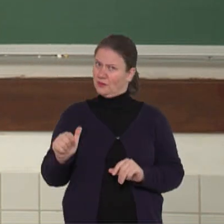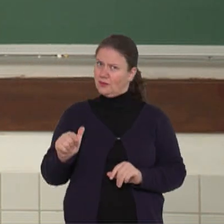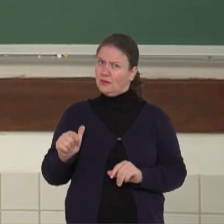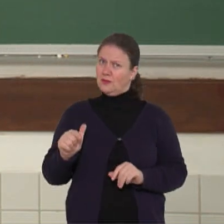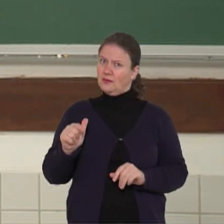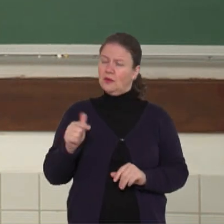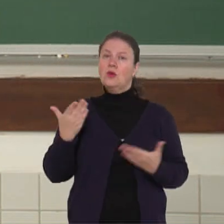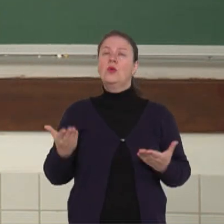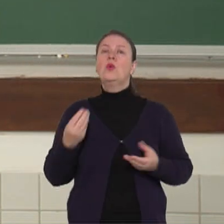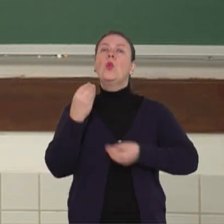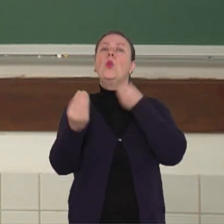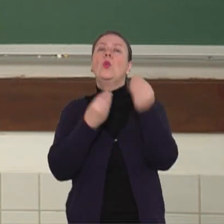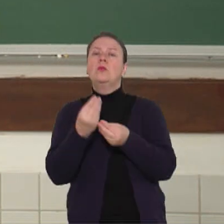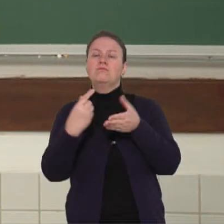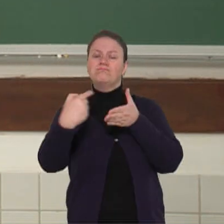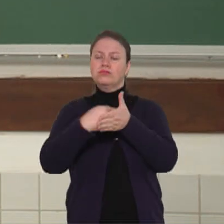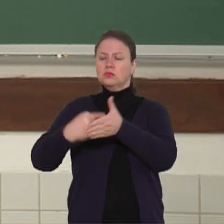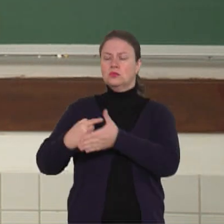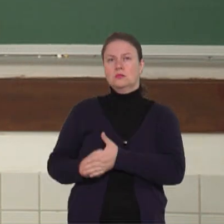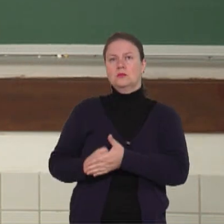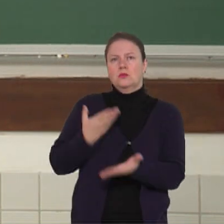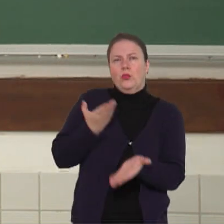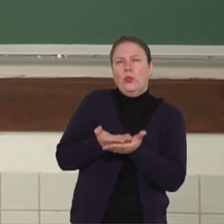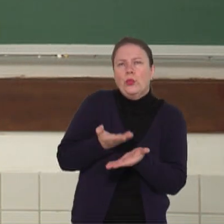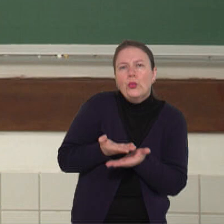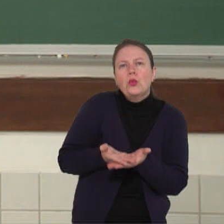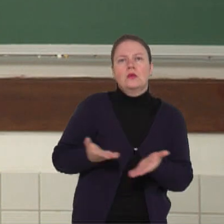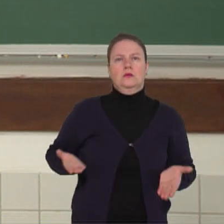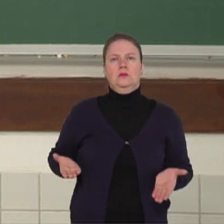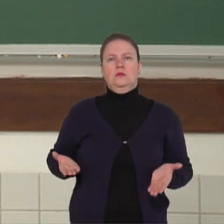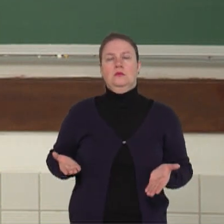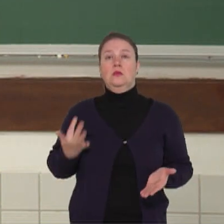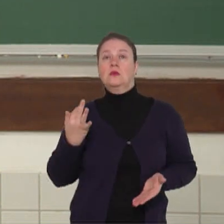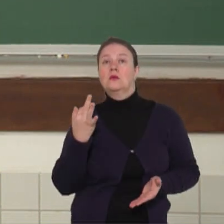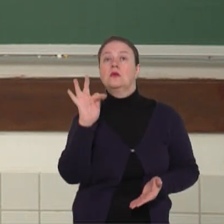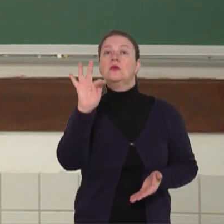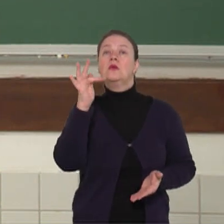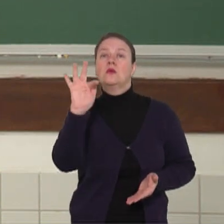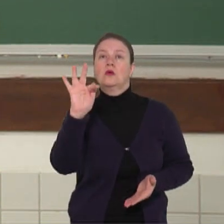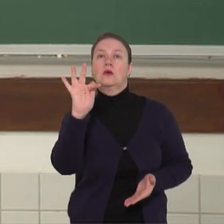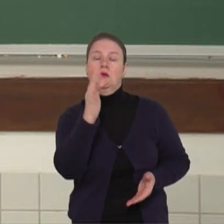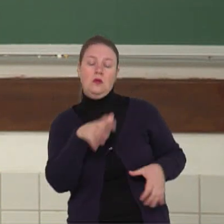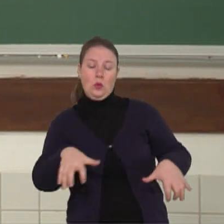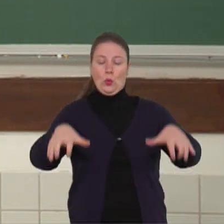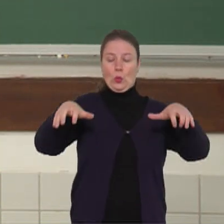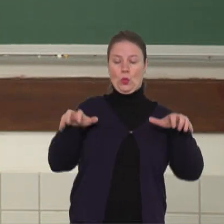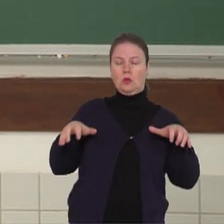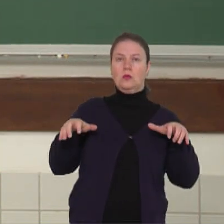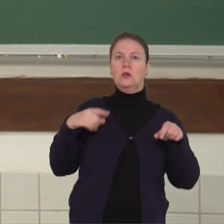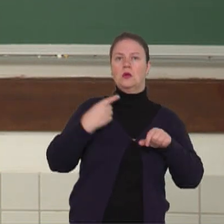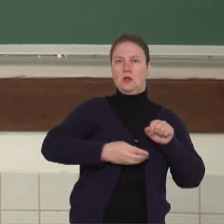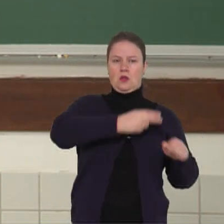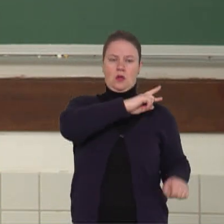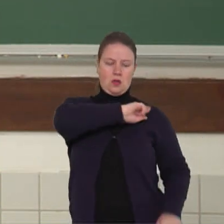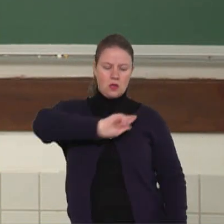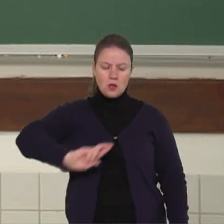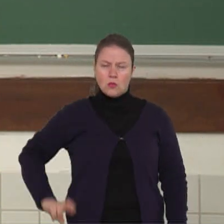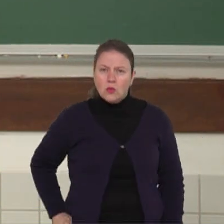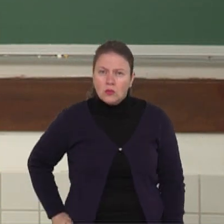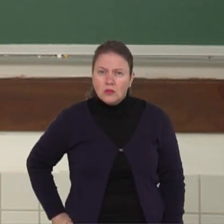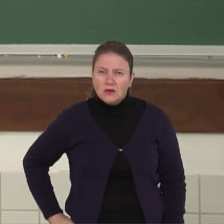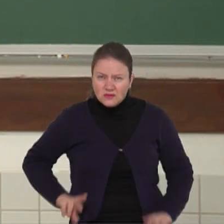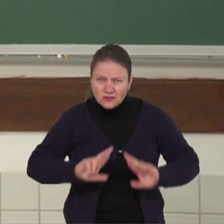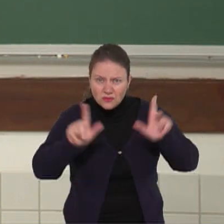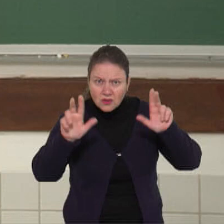se questionar ao longo do nosso estudo aqui, né? A França monárquica, a França republicana, tem muita